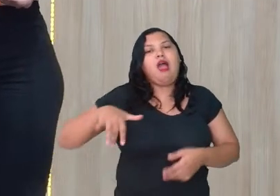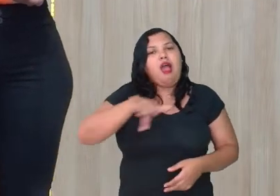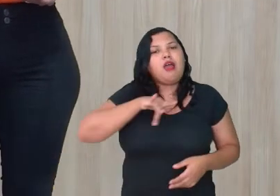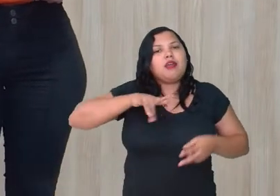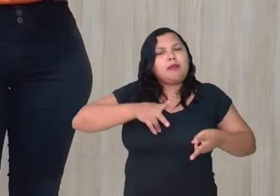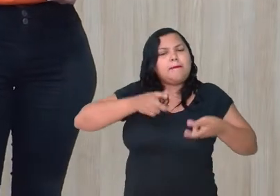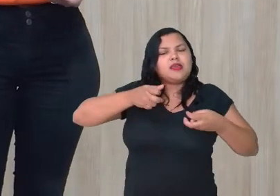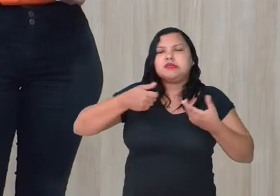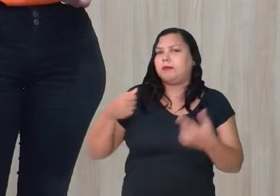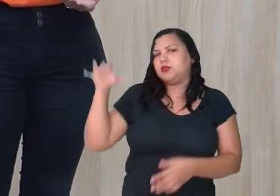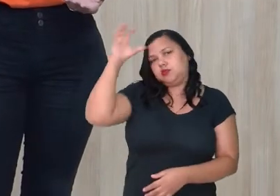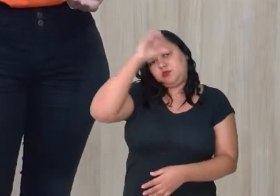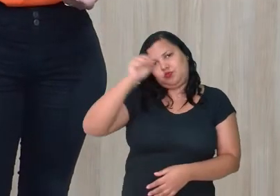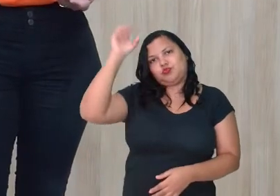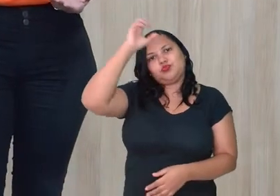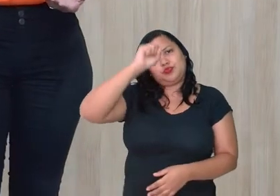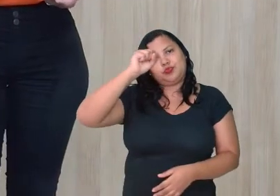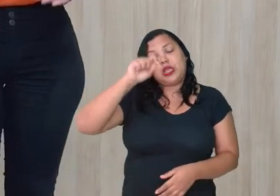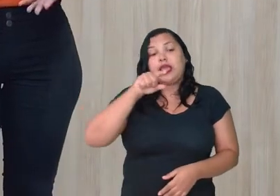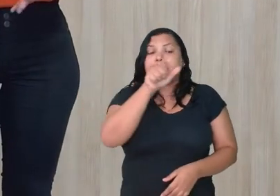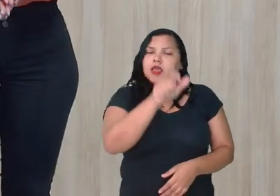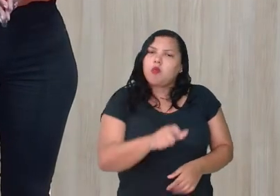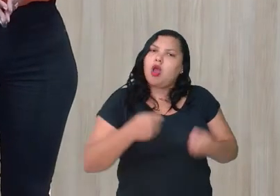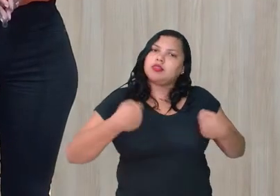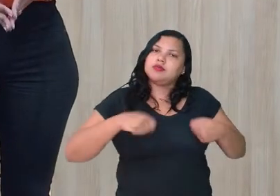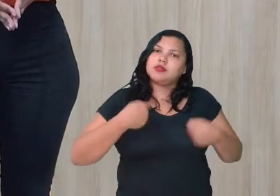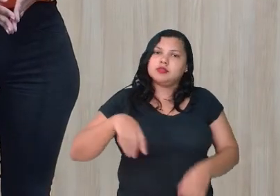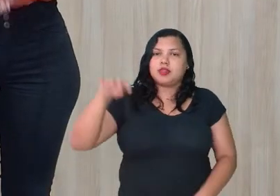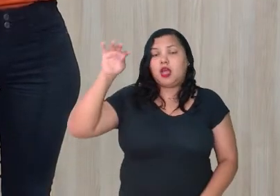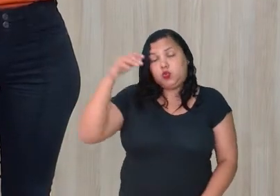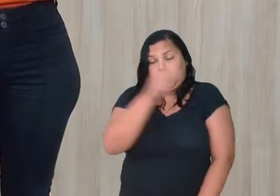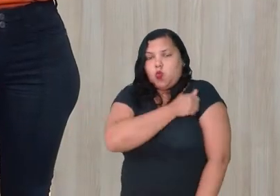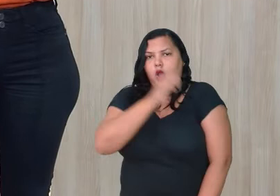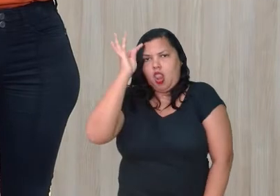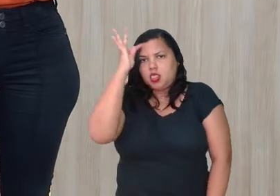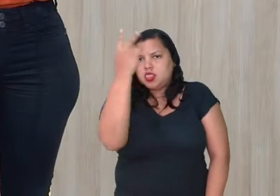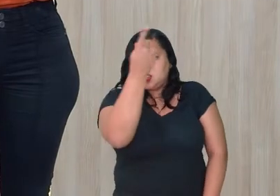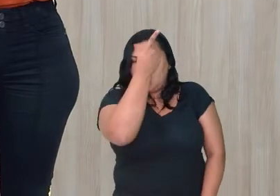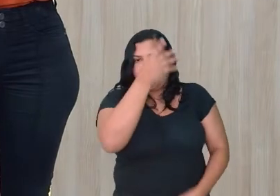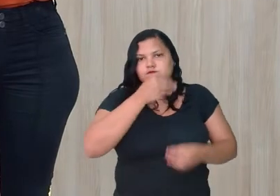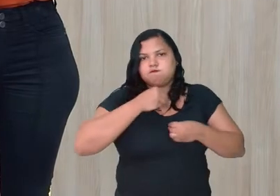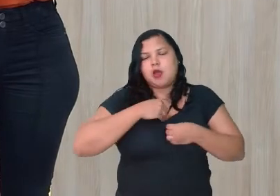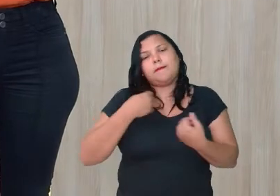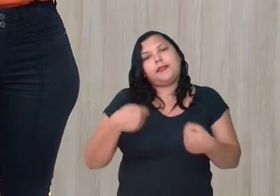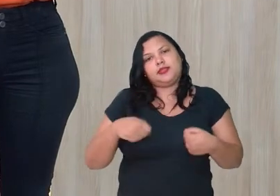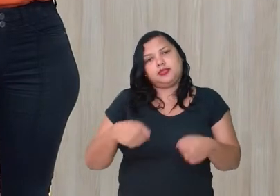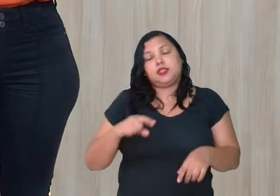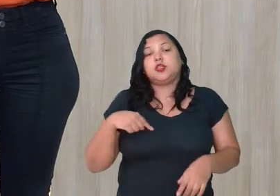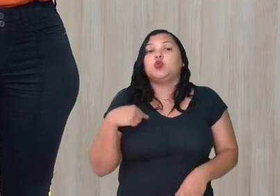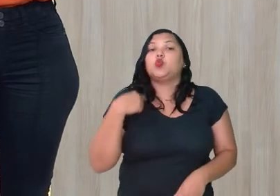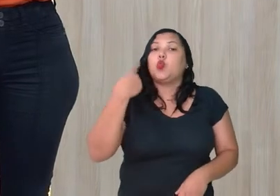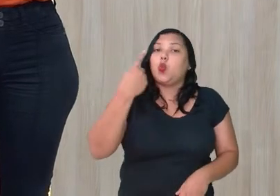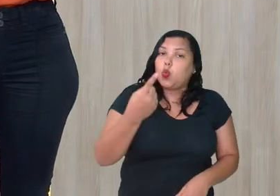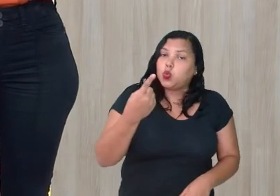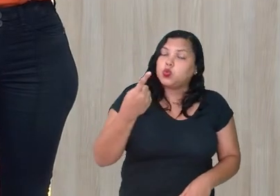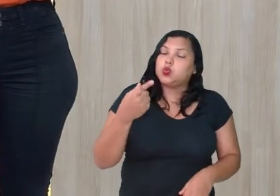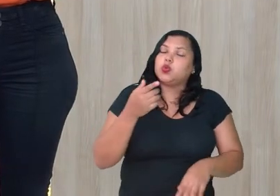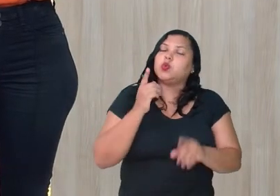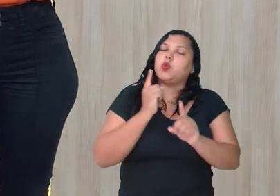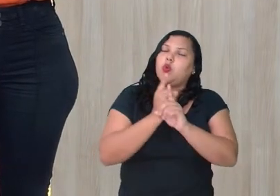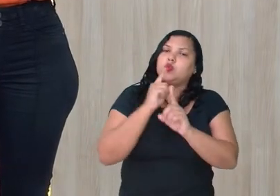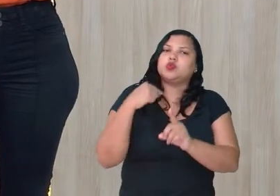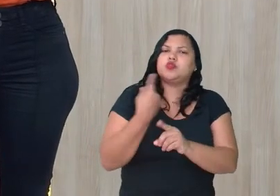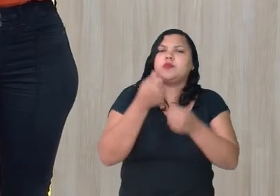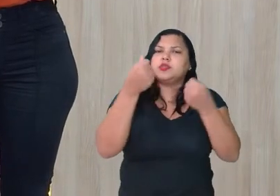perceptivo, né? Que é a necessidade que os estudantes com TDAH têm. Então, no nosso próximo encontro, a gente vai falar um pouco sobre